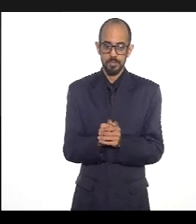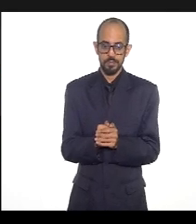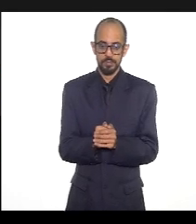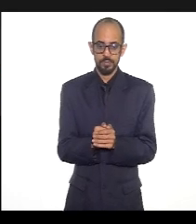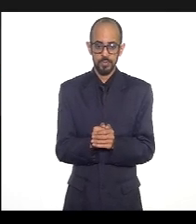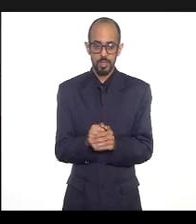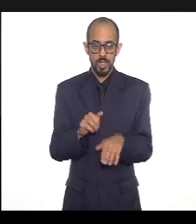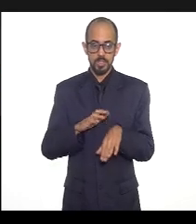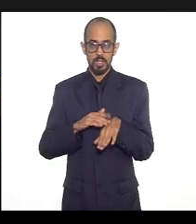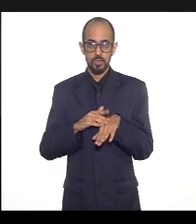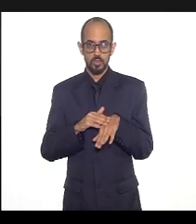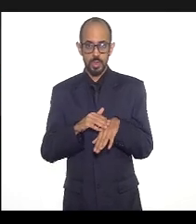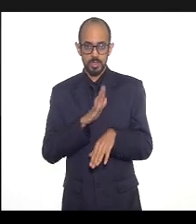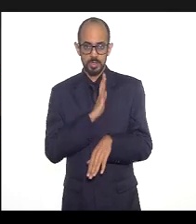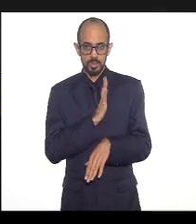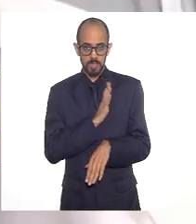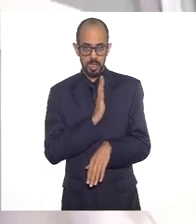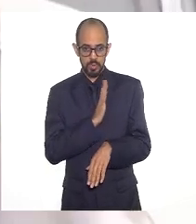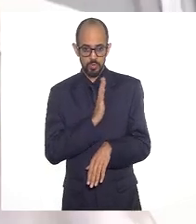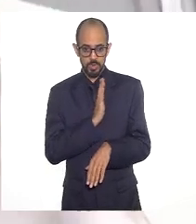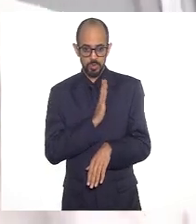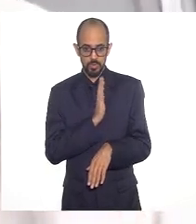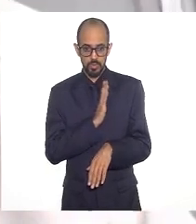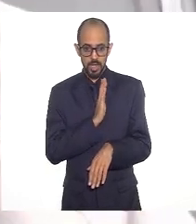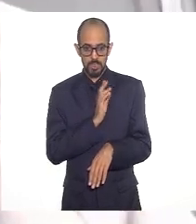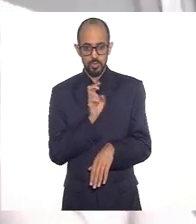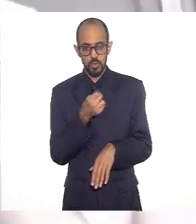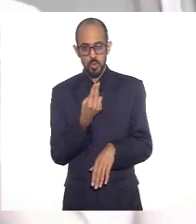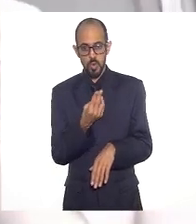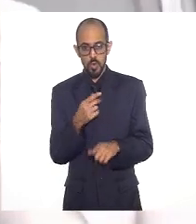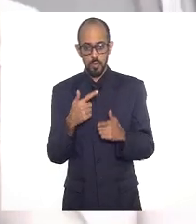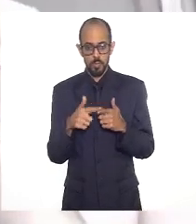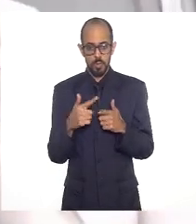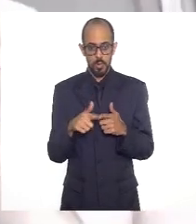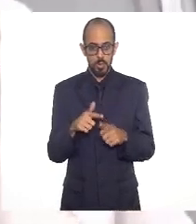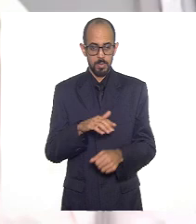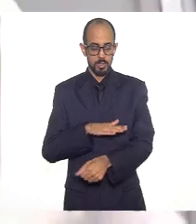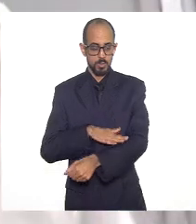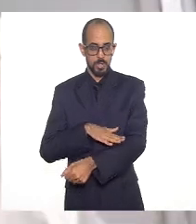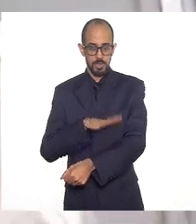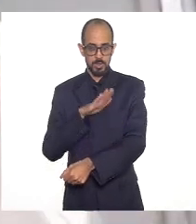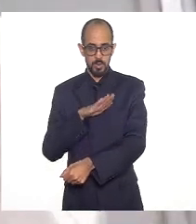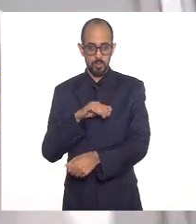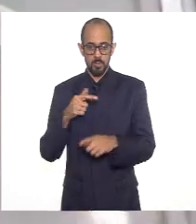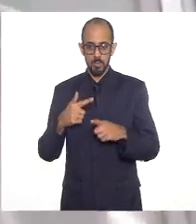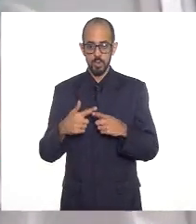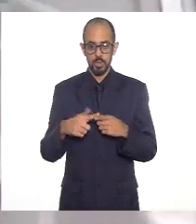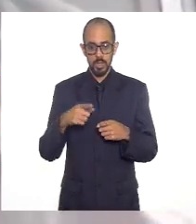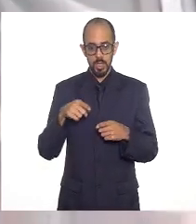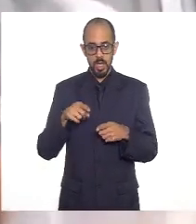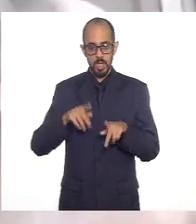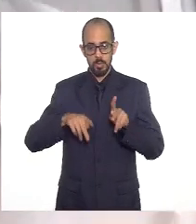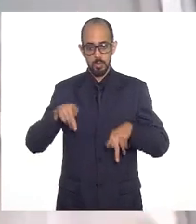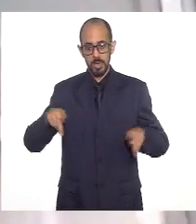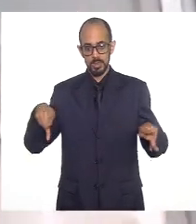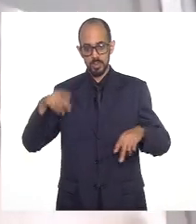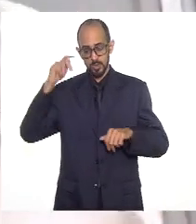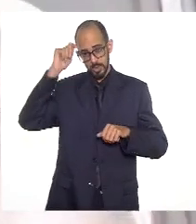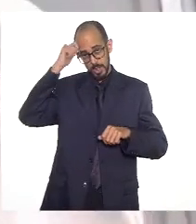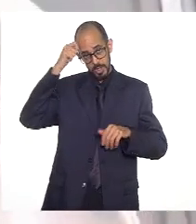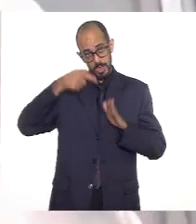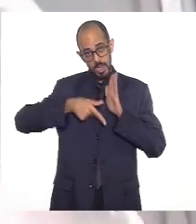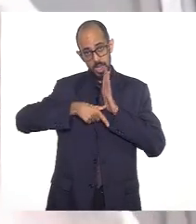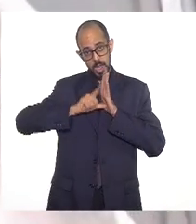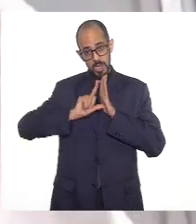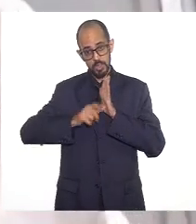doenças cardíacas, cardiovasculares ou problemas de pressão, porque o povo negro, ao chegar, antes de